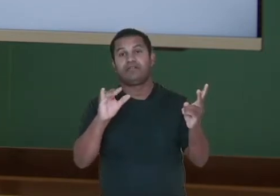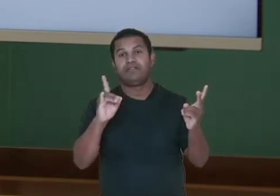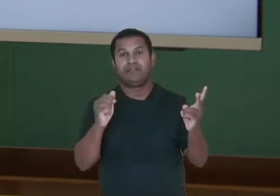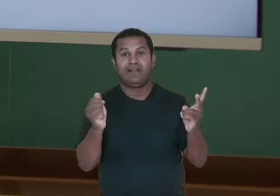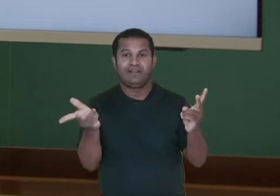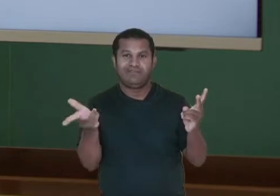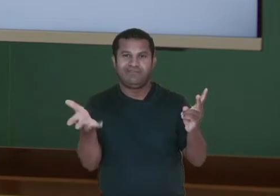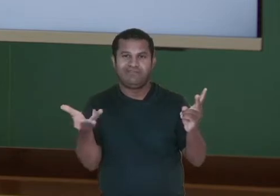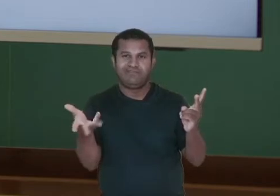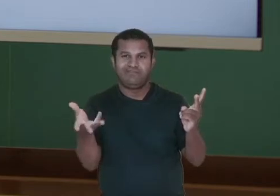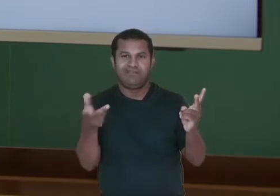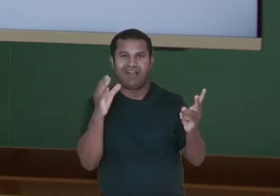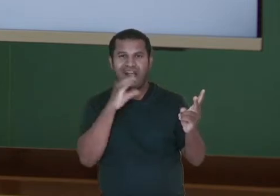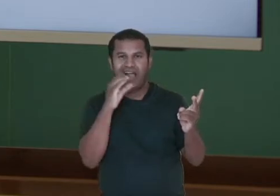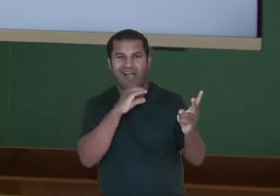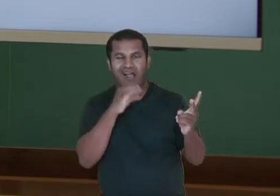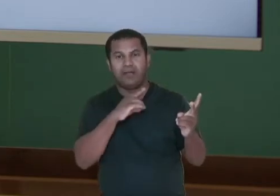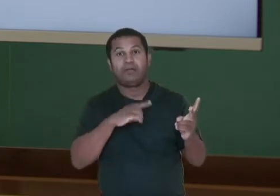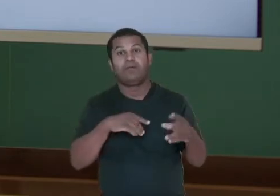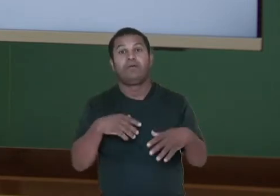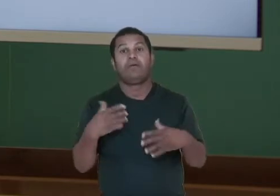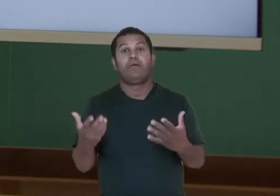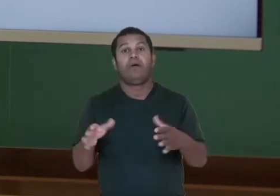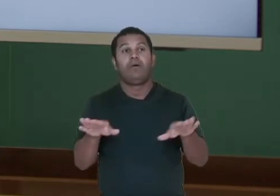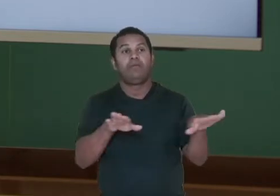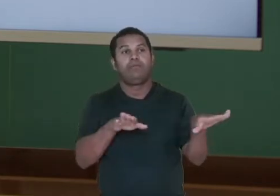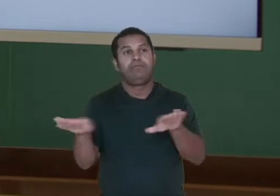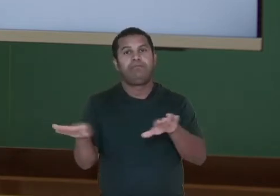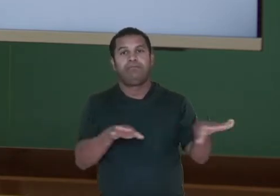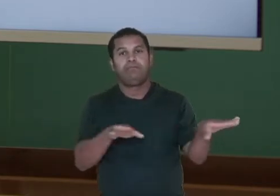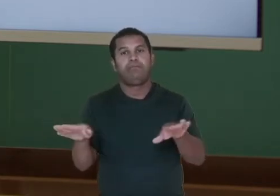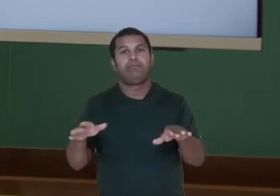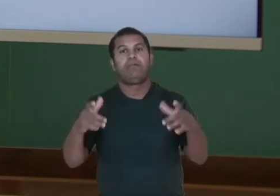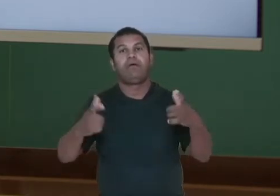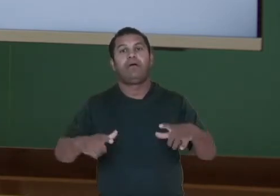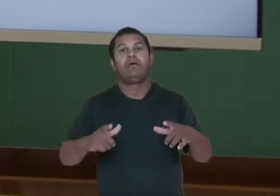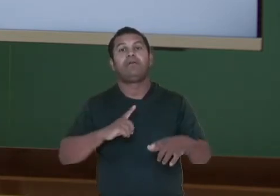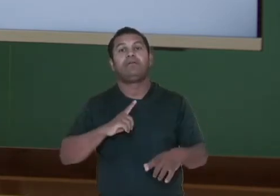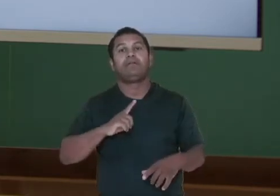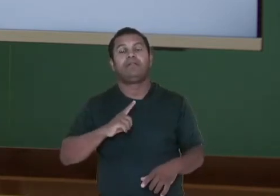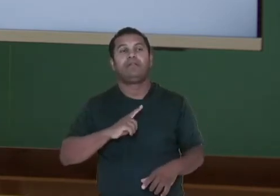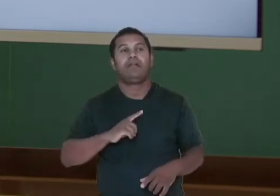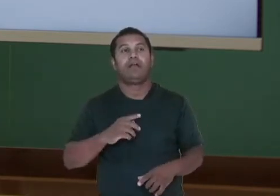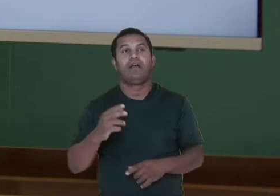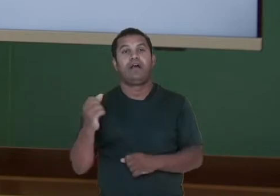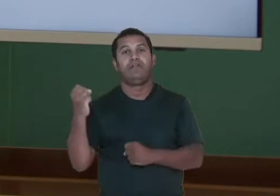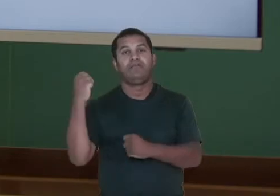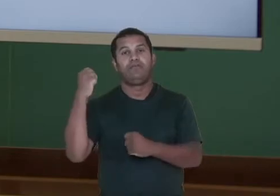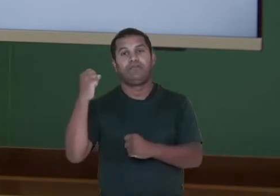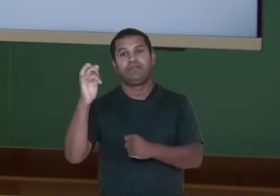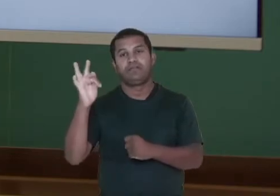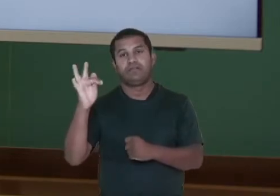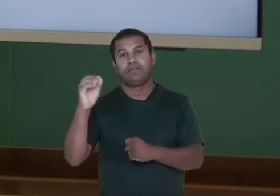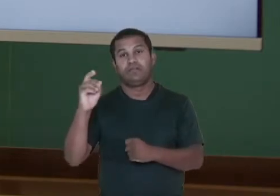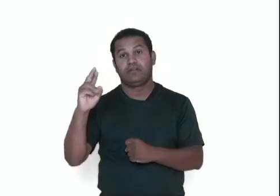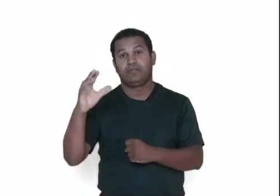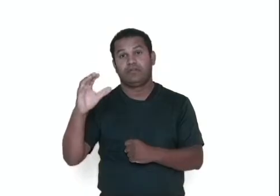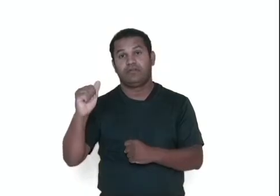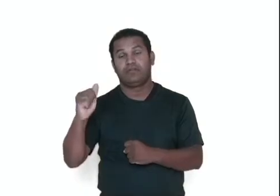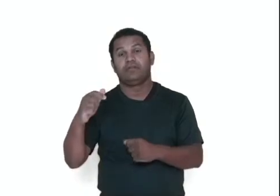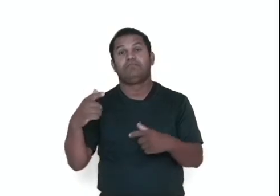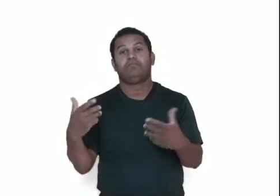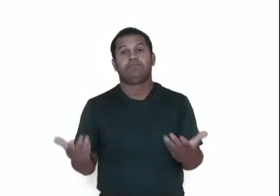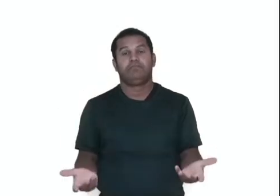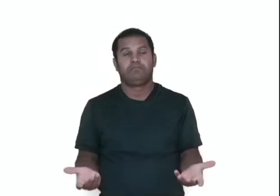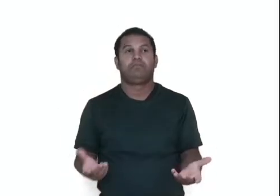da quantidade de movimento, certo? Bem, vamos lá então. O que precisamos saber para essa aula? Precisamos saber o